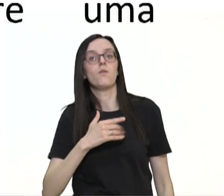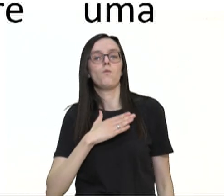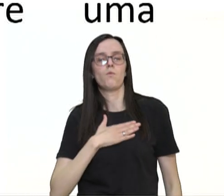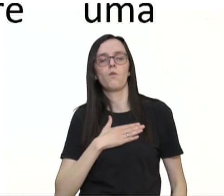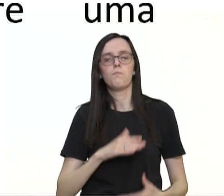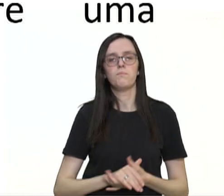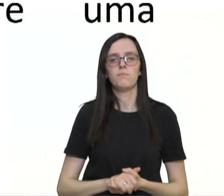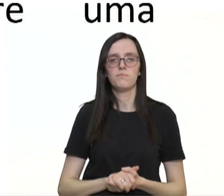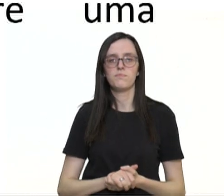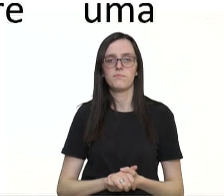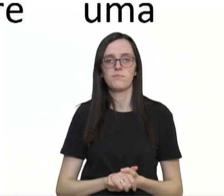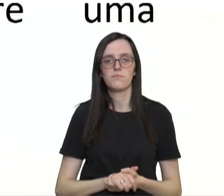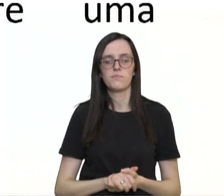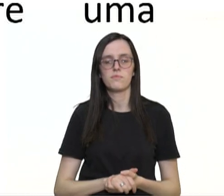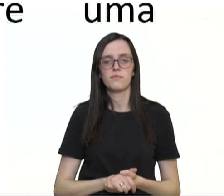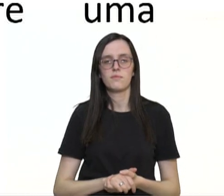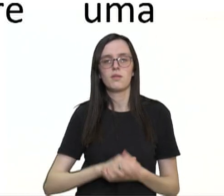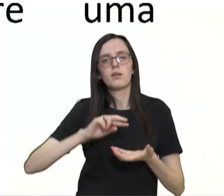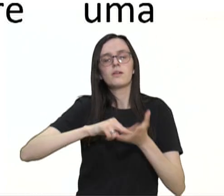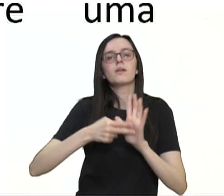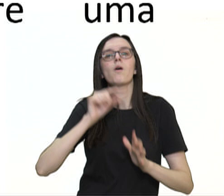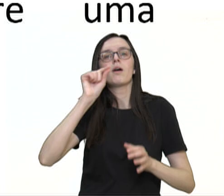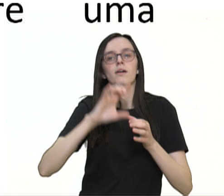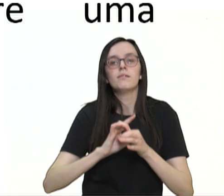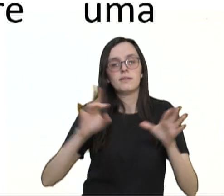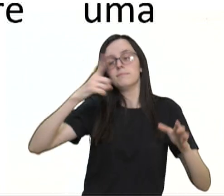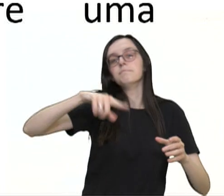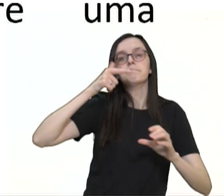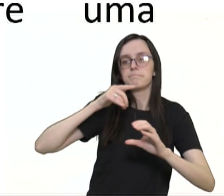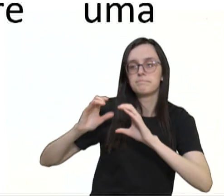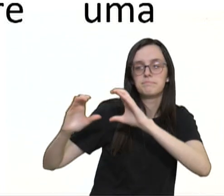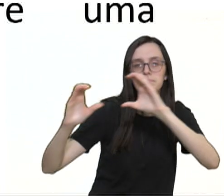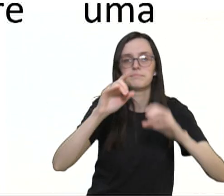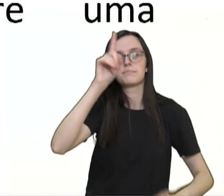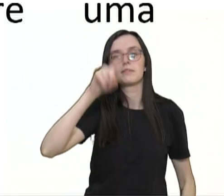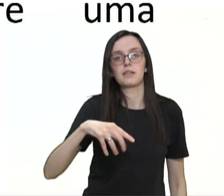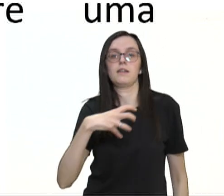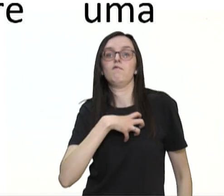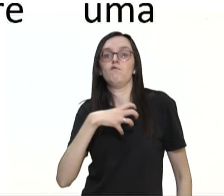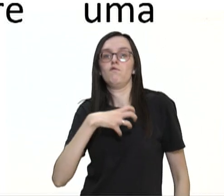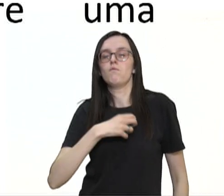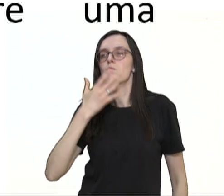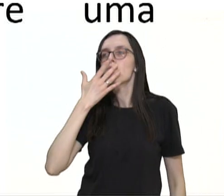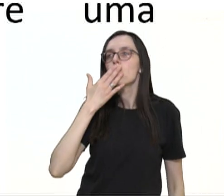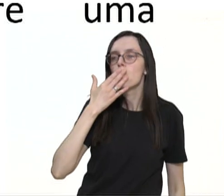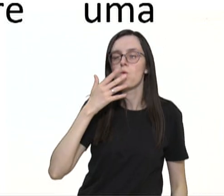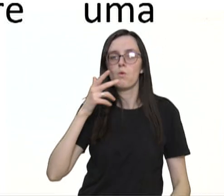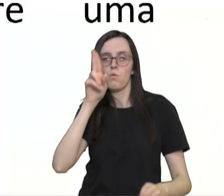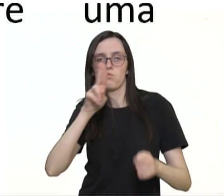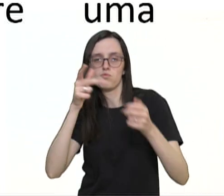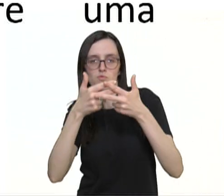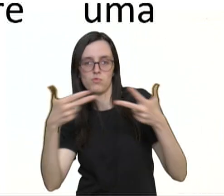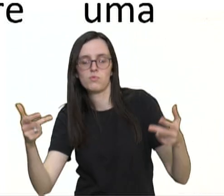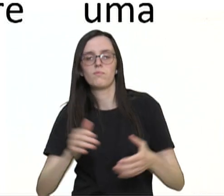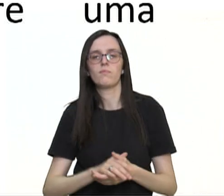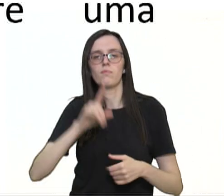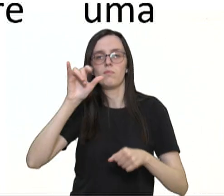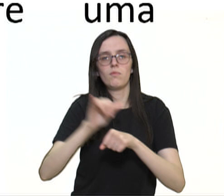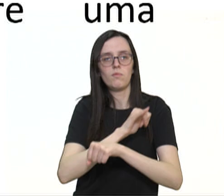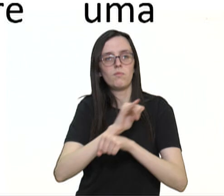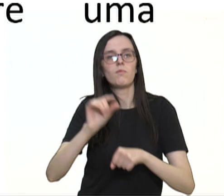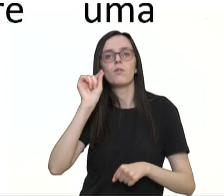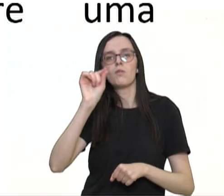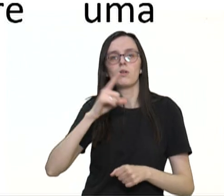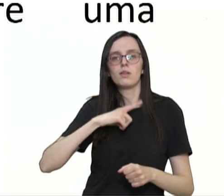Permite às pessoas se comunicarem e demonstrarem sentimentos por meio de formas, cores e texturas. Técnica de